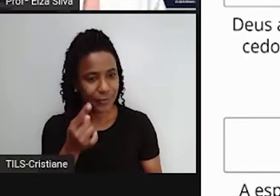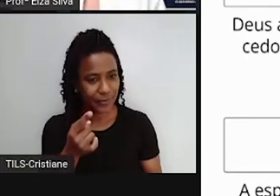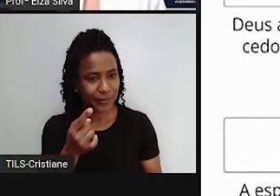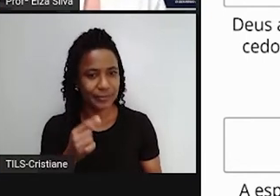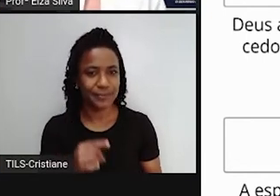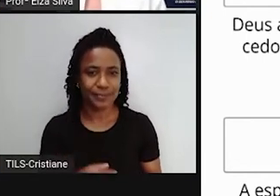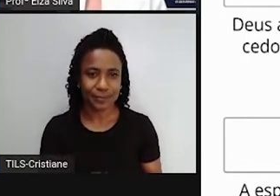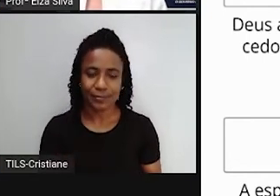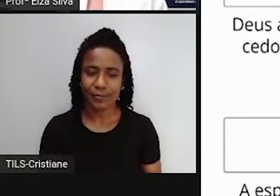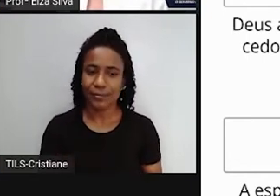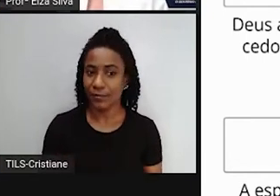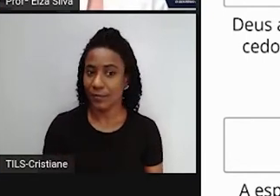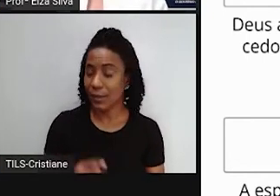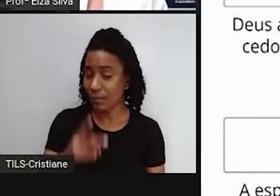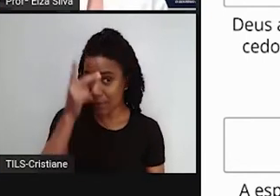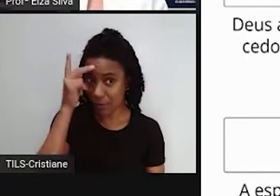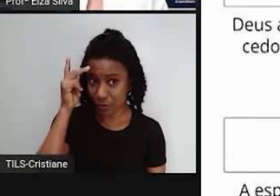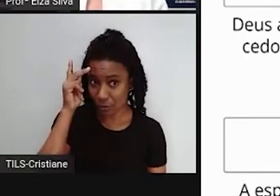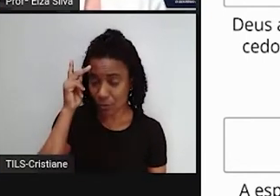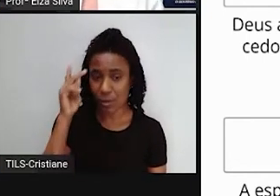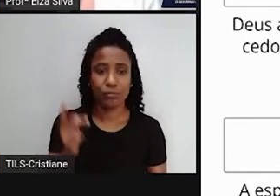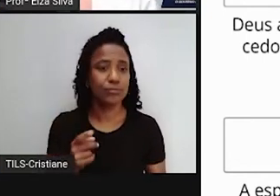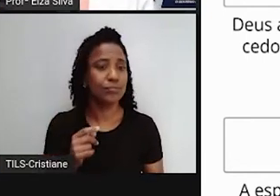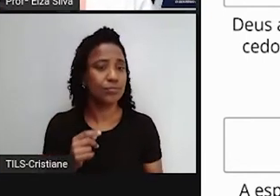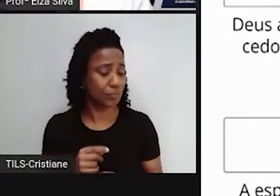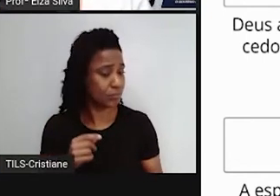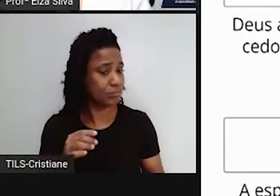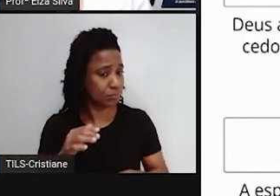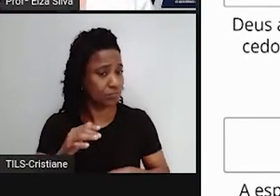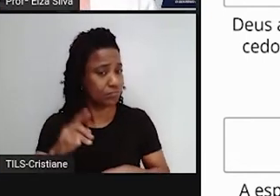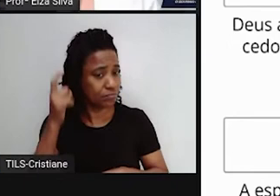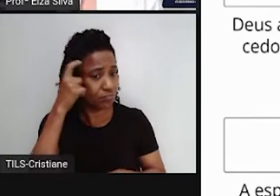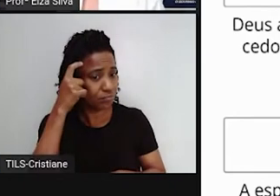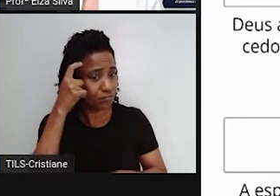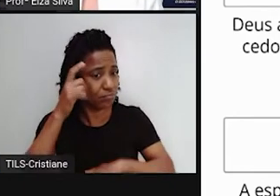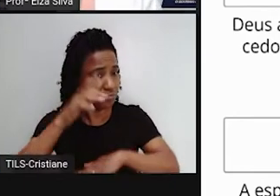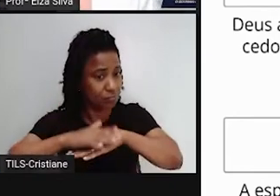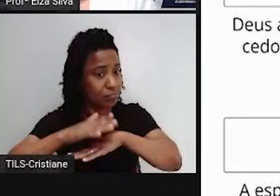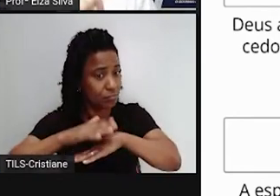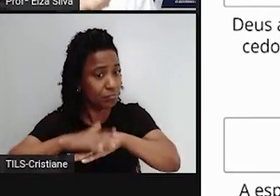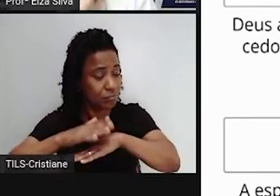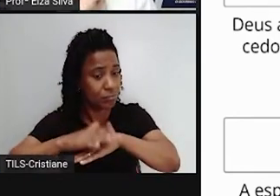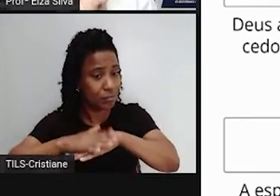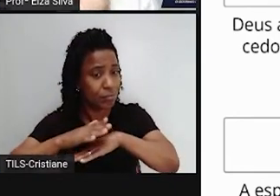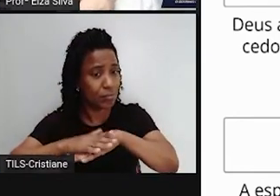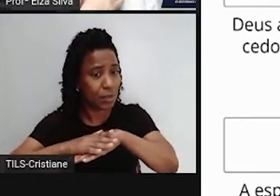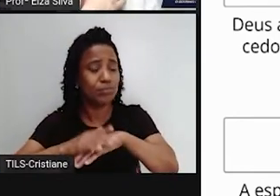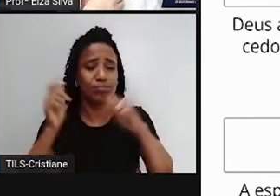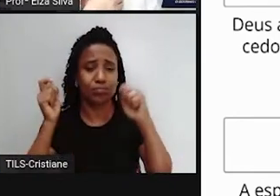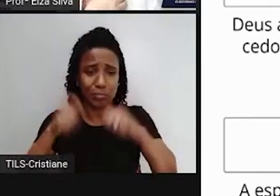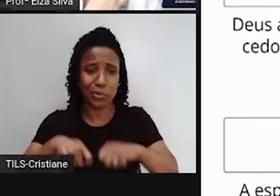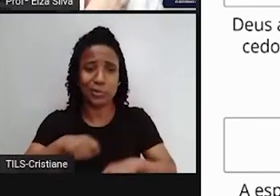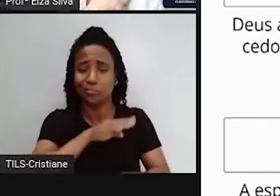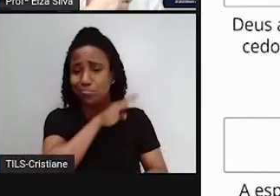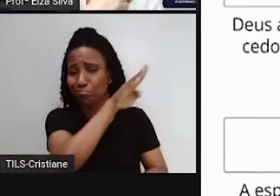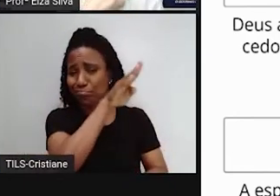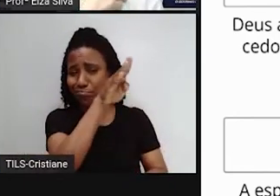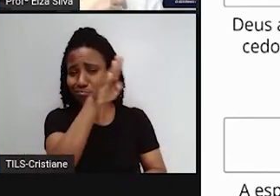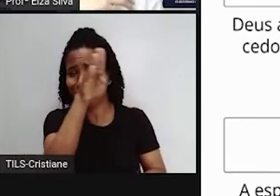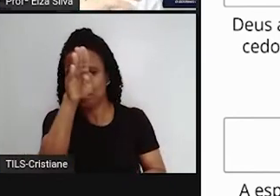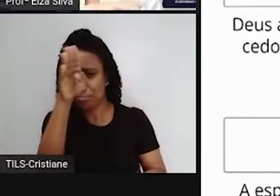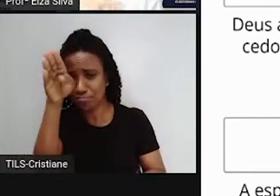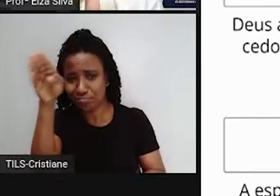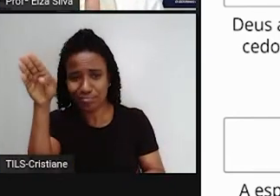Quem tem boca vai a Roma. Se vocês observarem bem, né? E eu vou sugerir isso para vocês, tá? Que